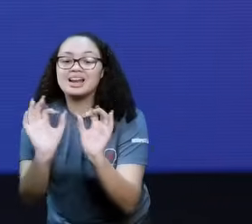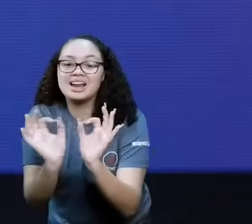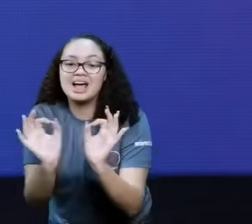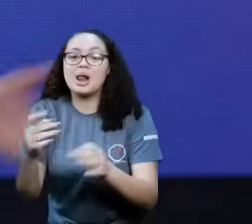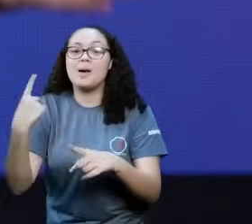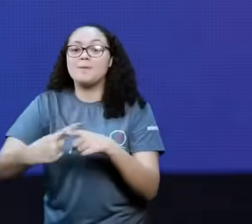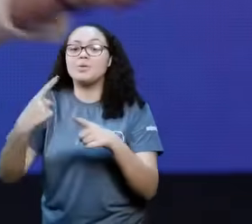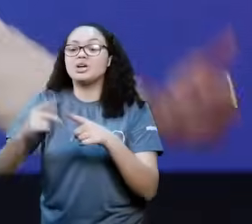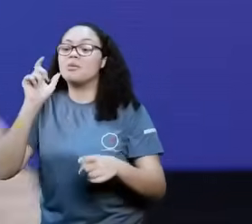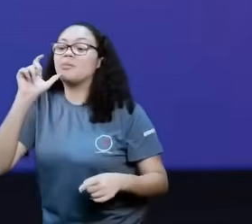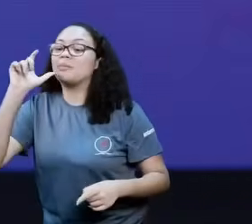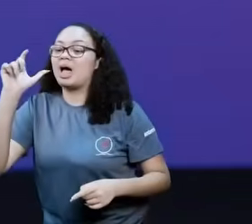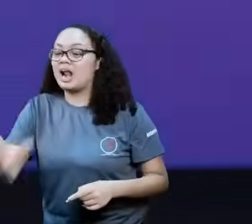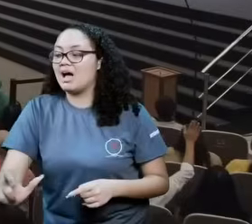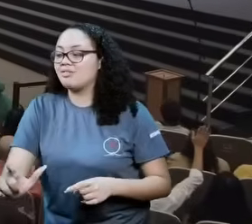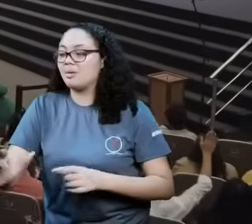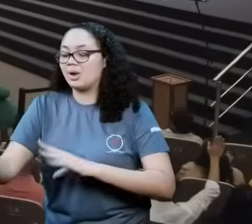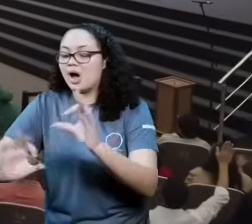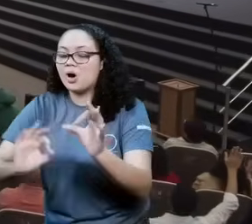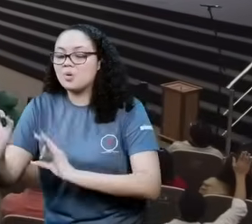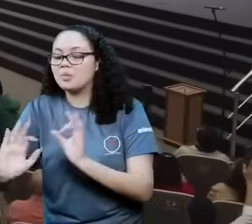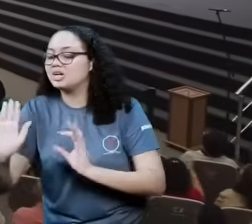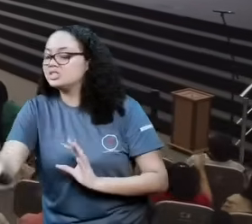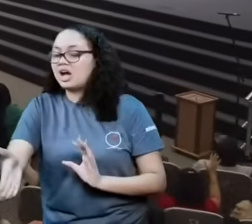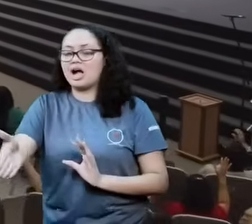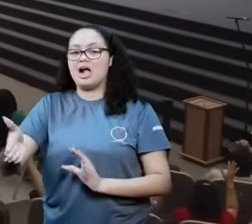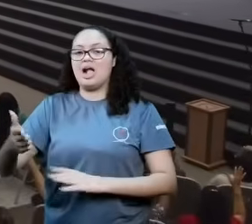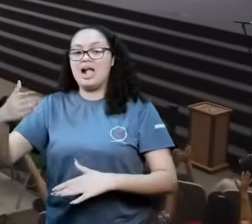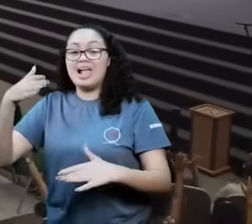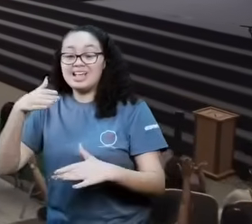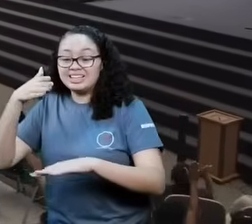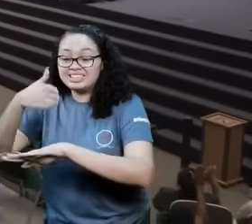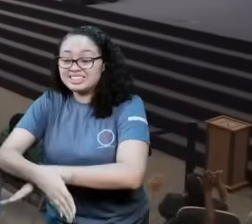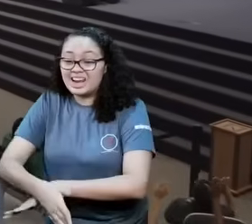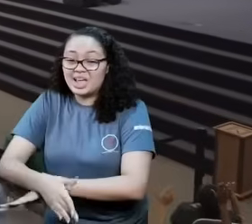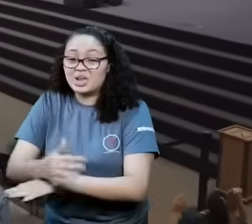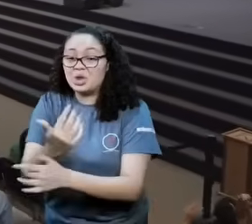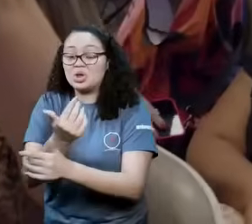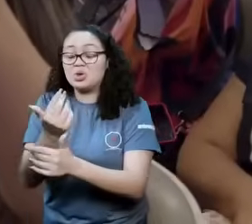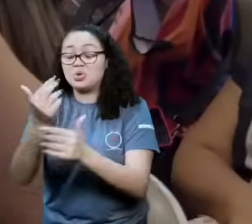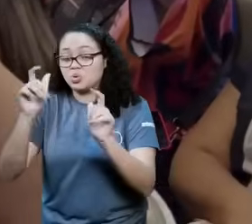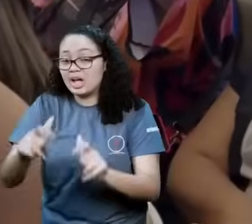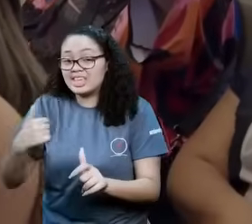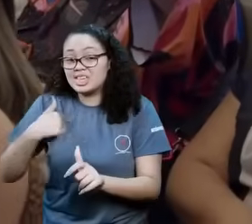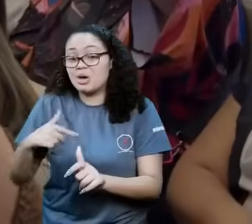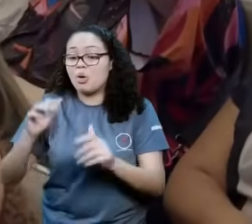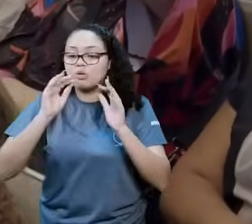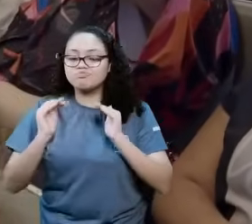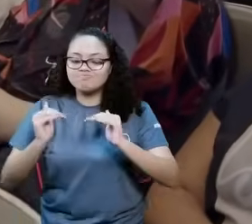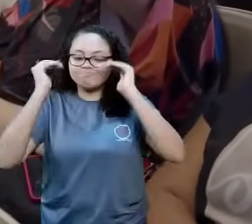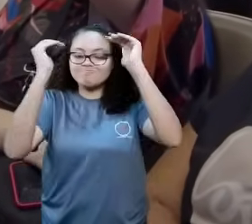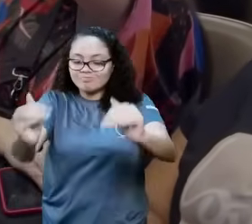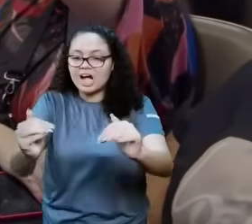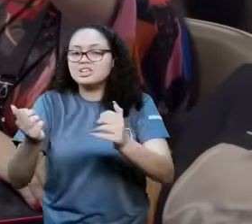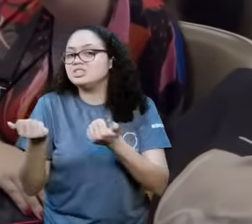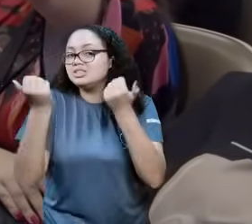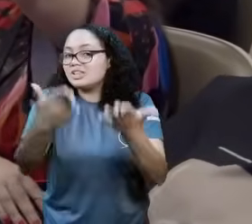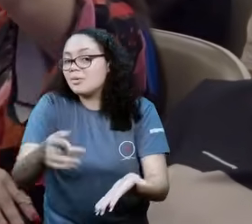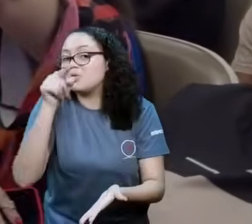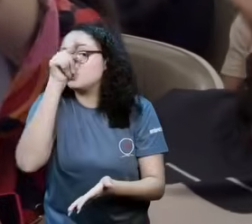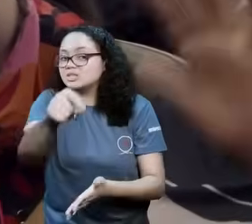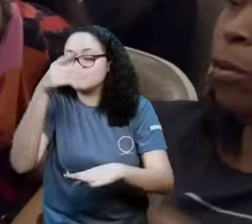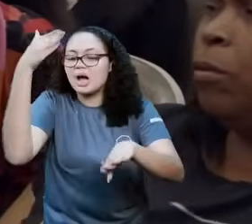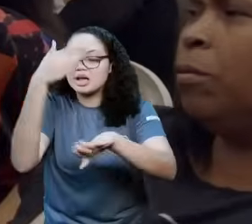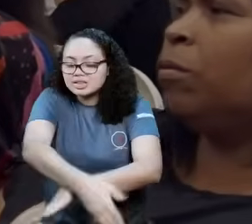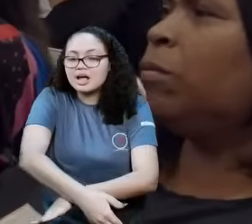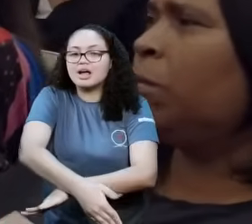eu já te dei palavra para arrumar. Eu não vou entrar onde eu já te dei autoridade para entrar. Eu não vou pisar aonde eu já te